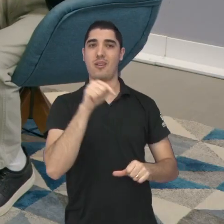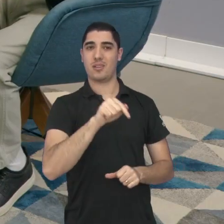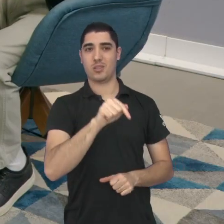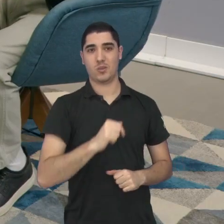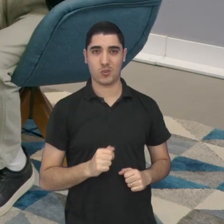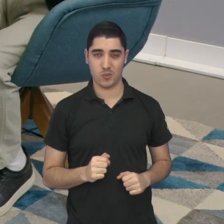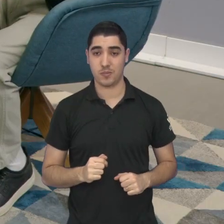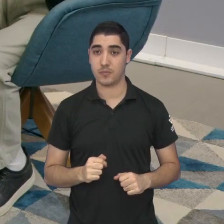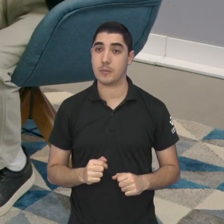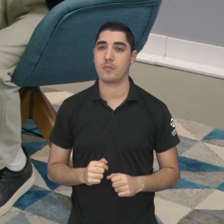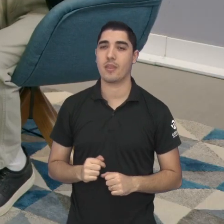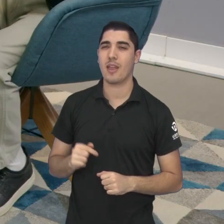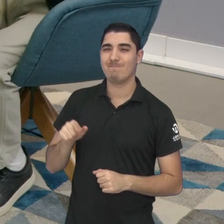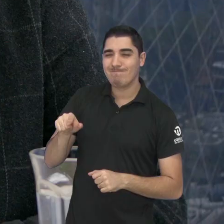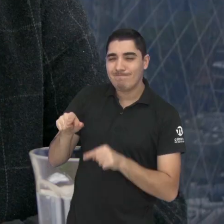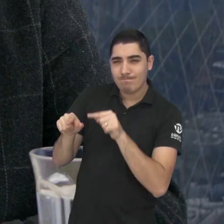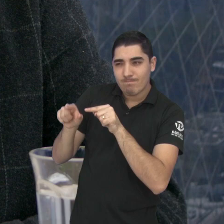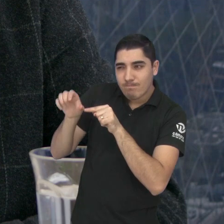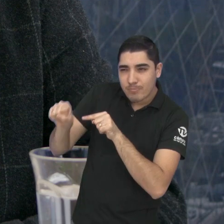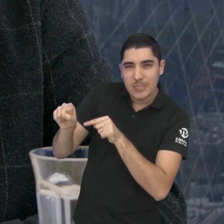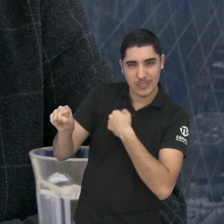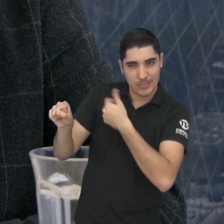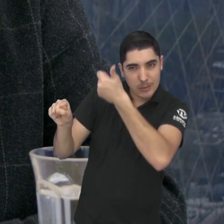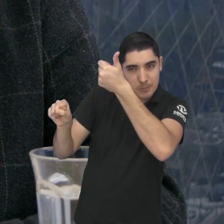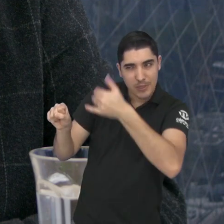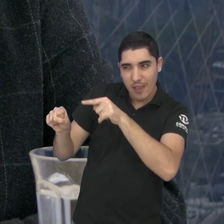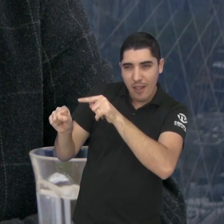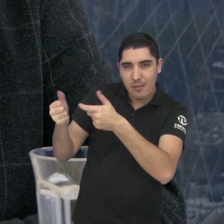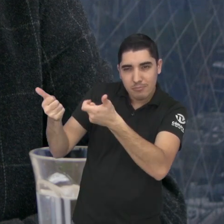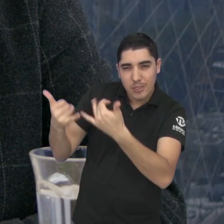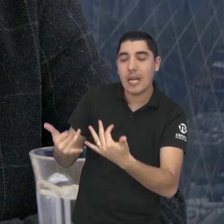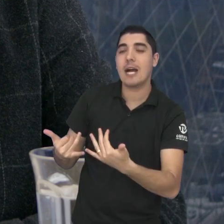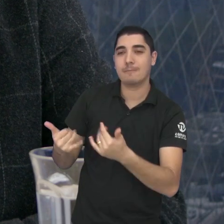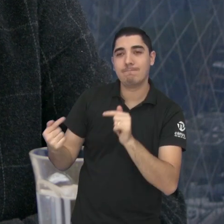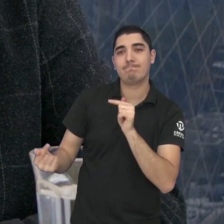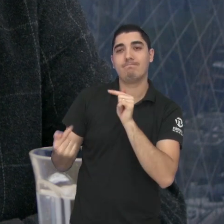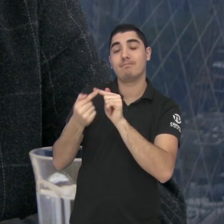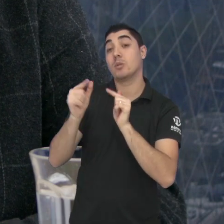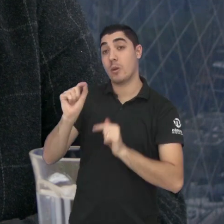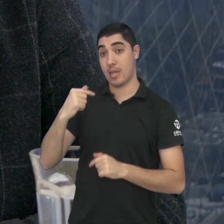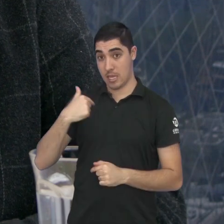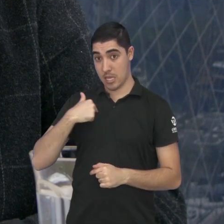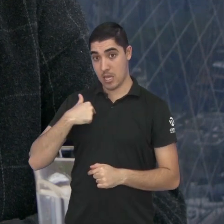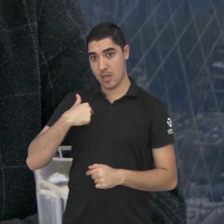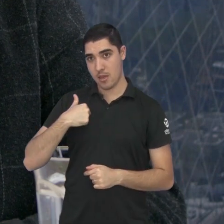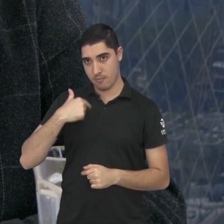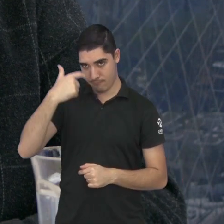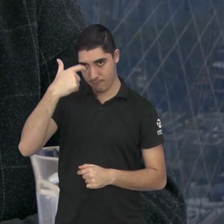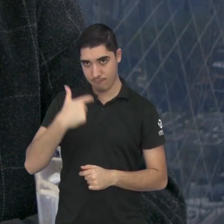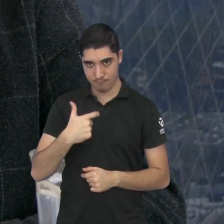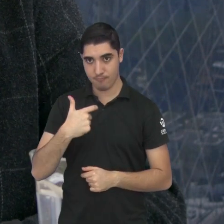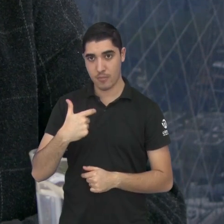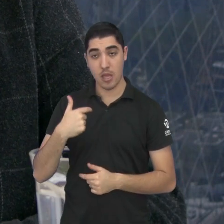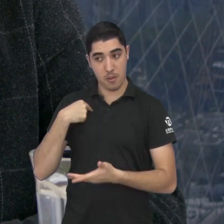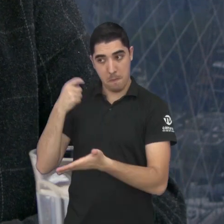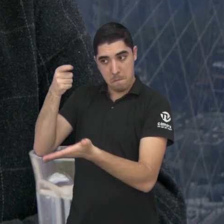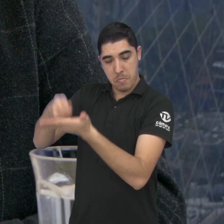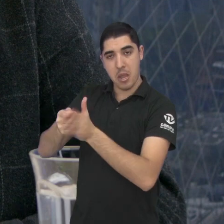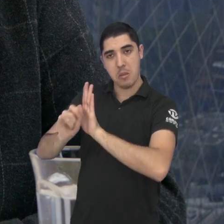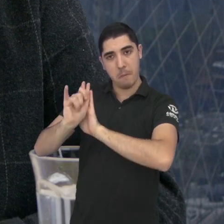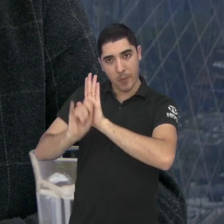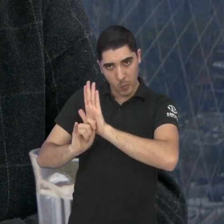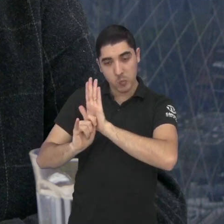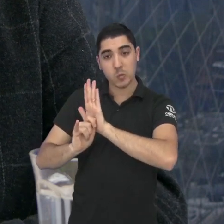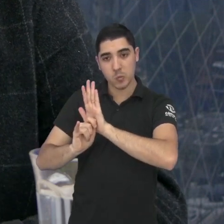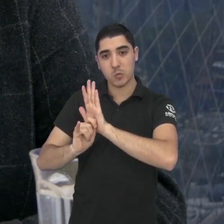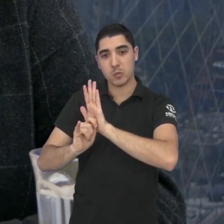gancho nisso que ele está falando, você vê, Paulo, eu pago o imposto